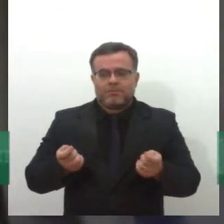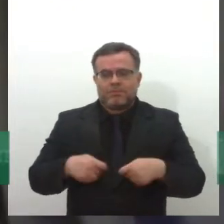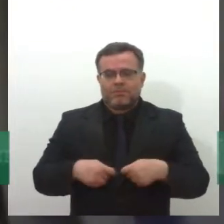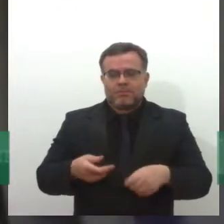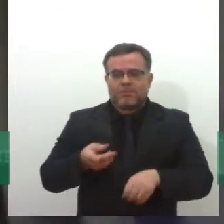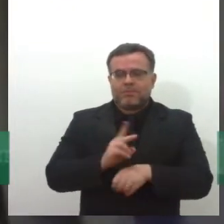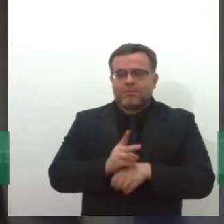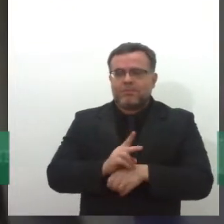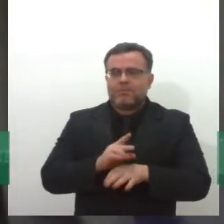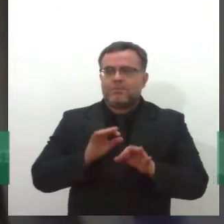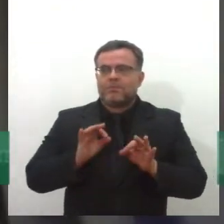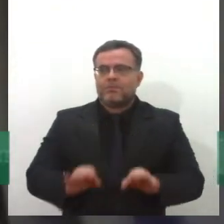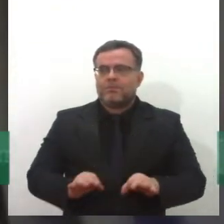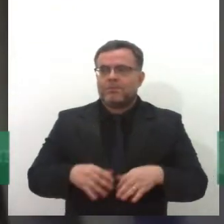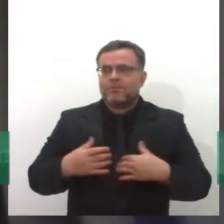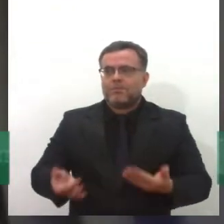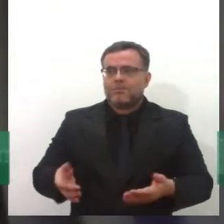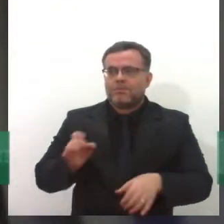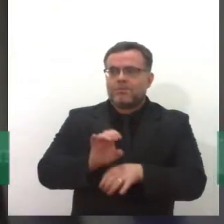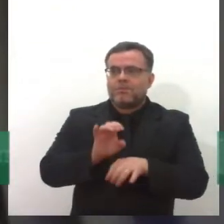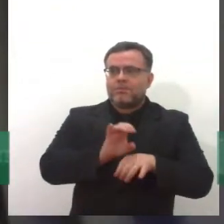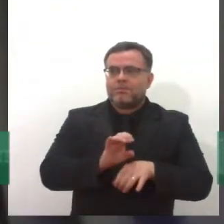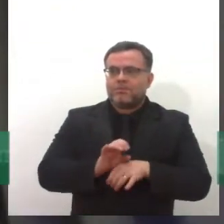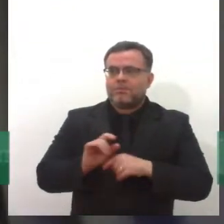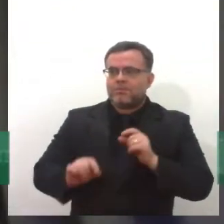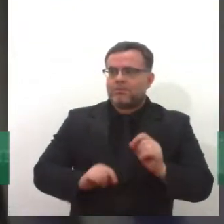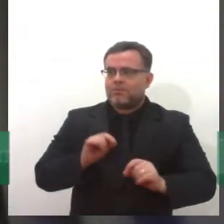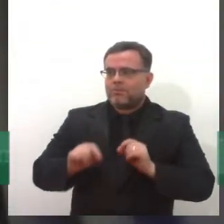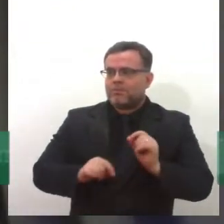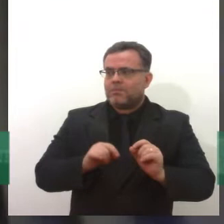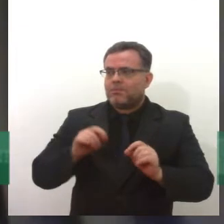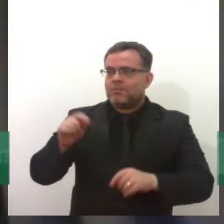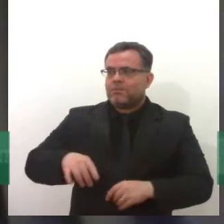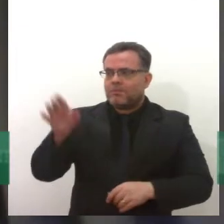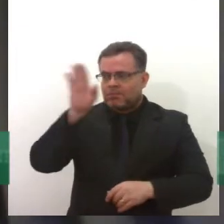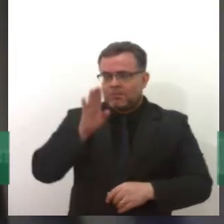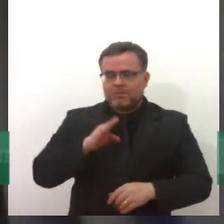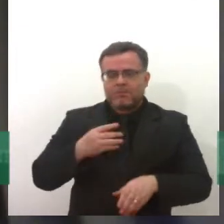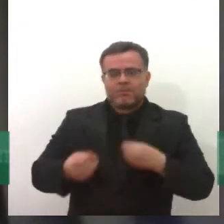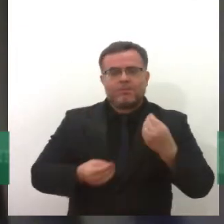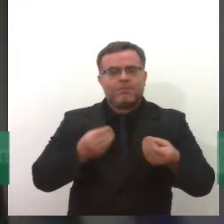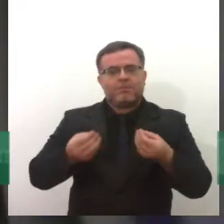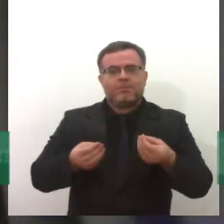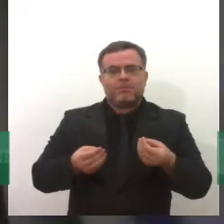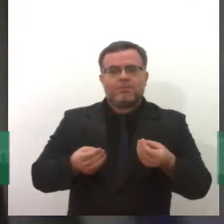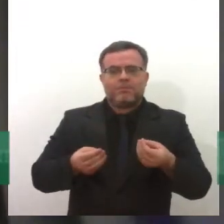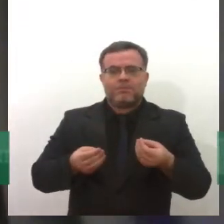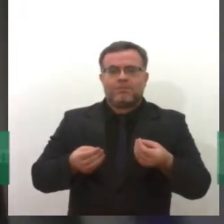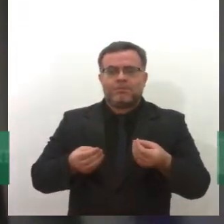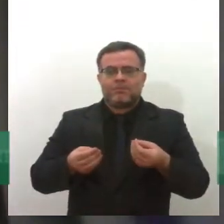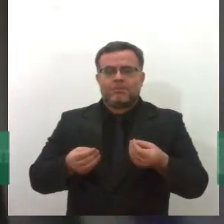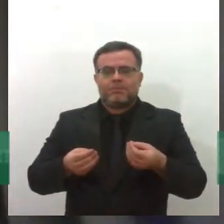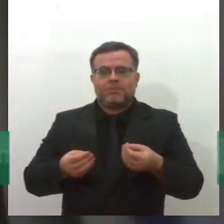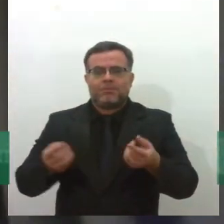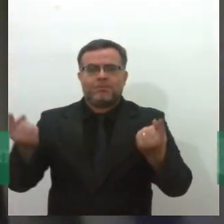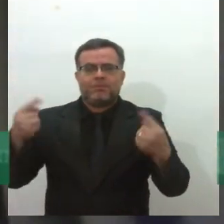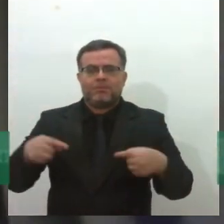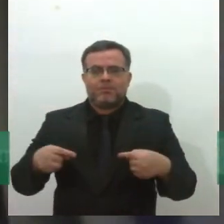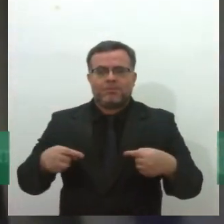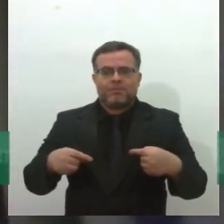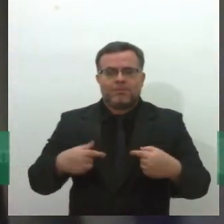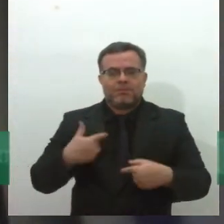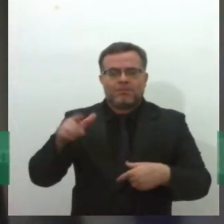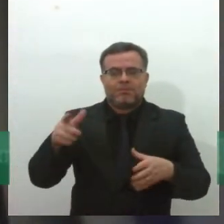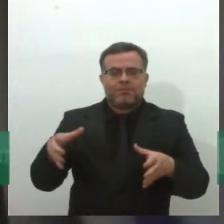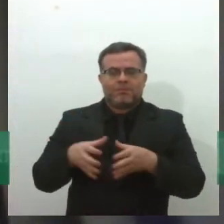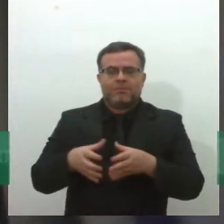fiscal, ou seja, os entes federativos brasileiros abrem mão de tributação, que é um grande componente do tributo,